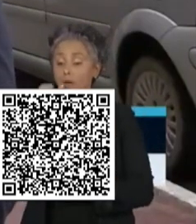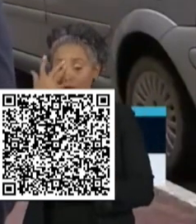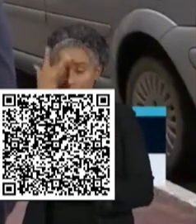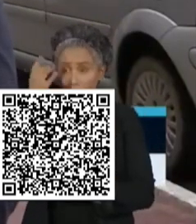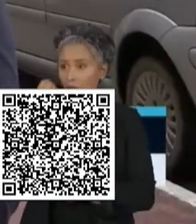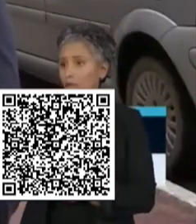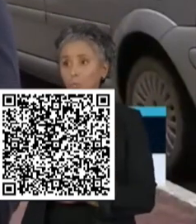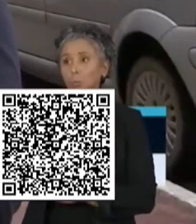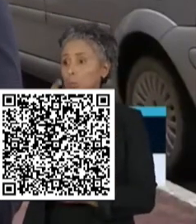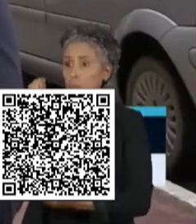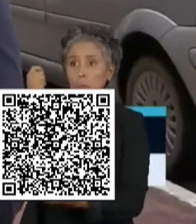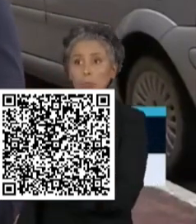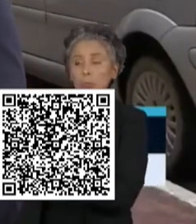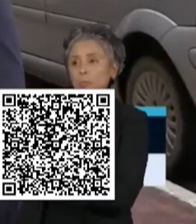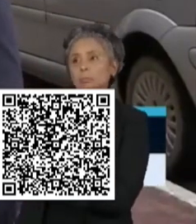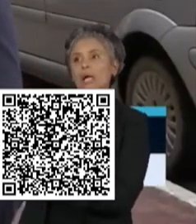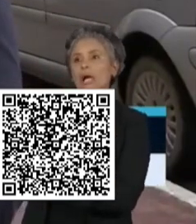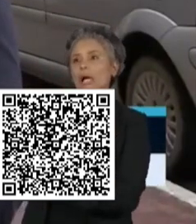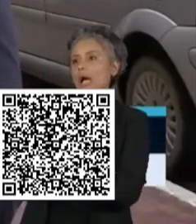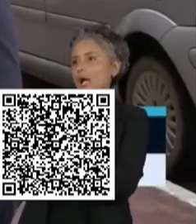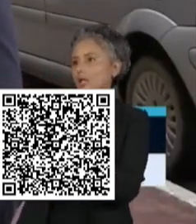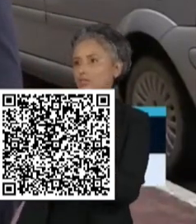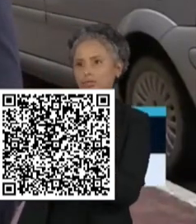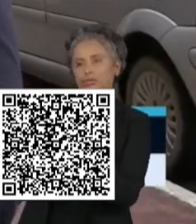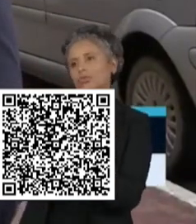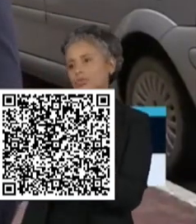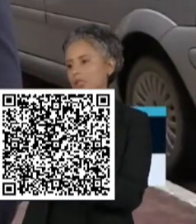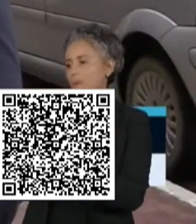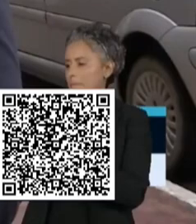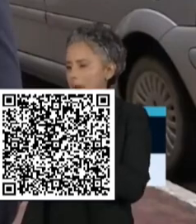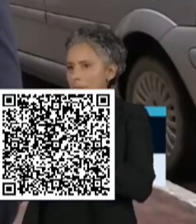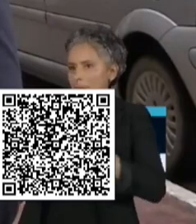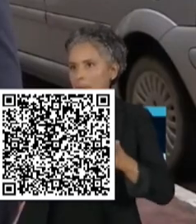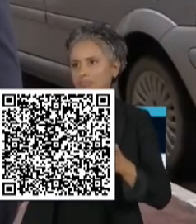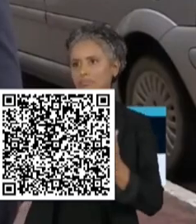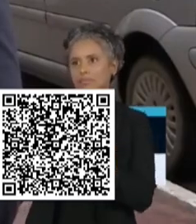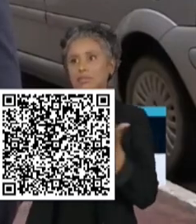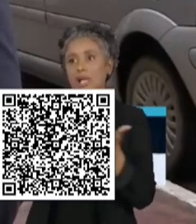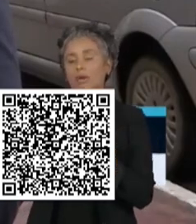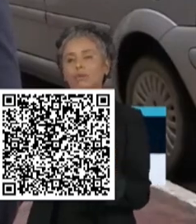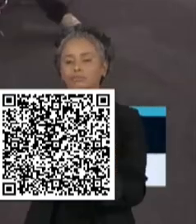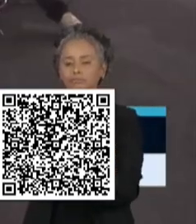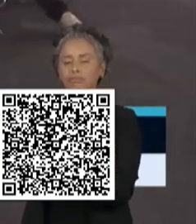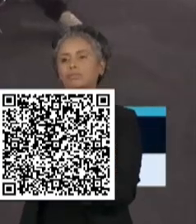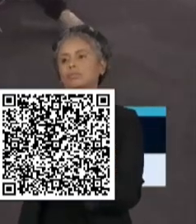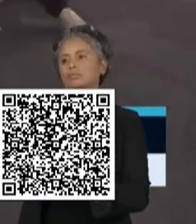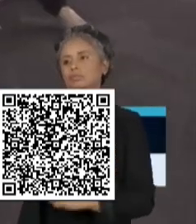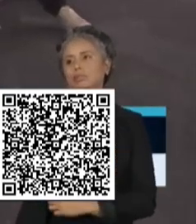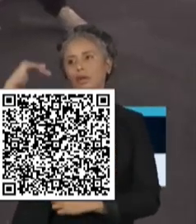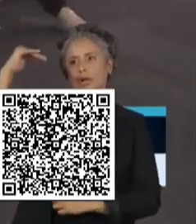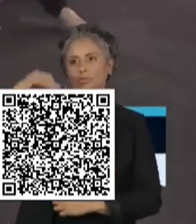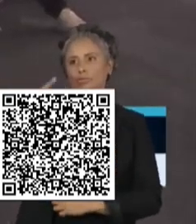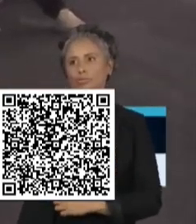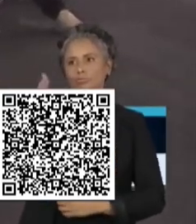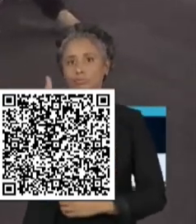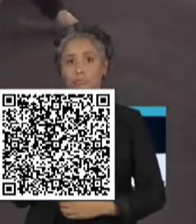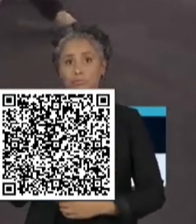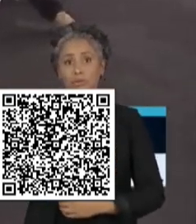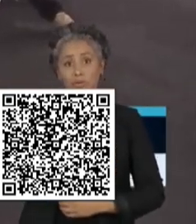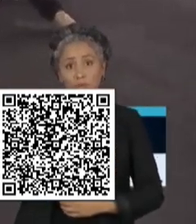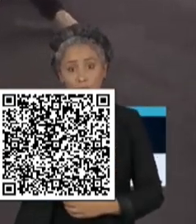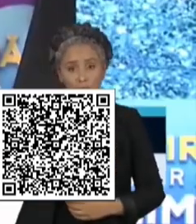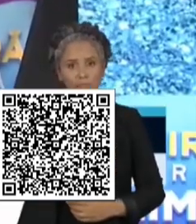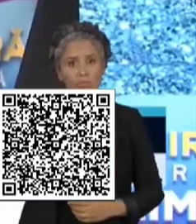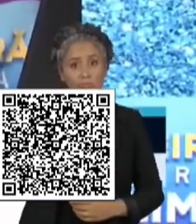consegue pagar as contas em dia. Problema que atinge hoje quase a metade dos adultos brasileiros. Quase 72 milhões